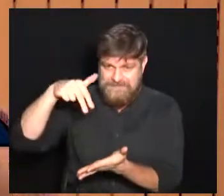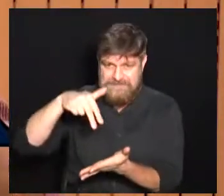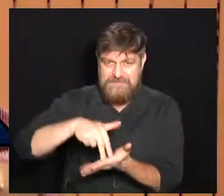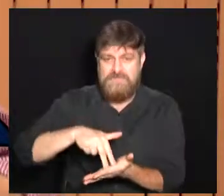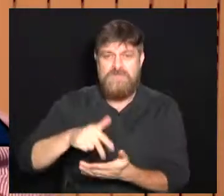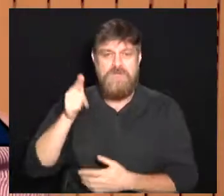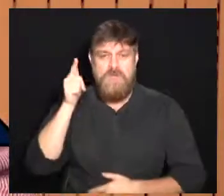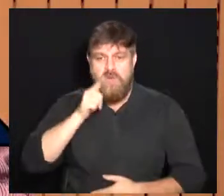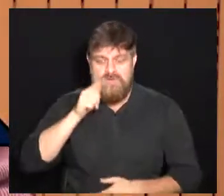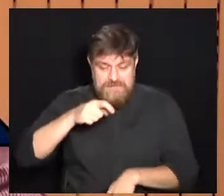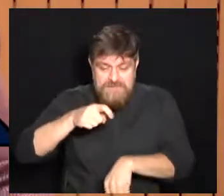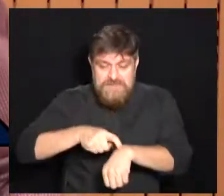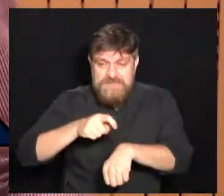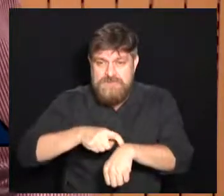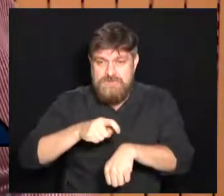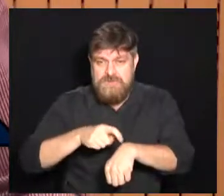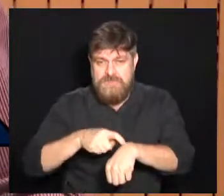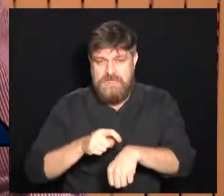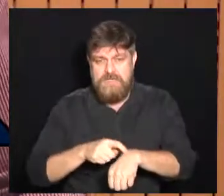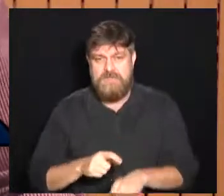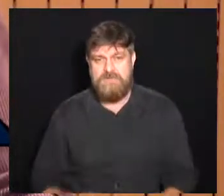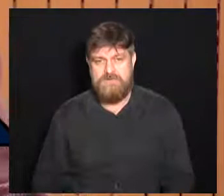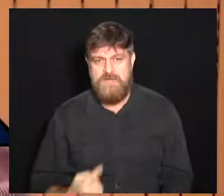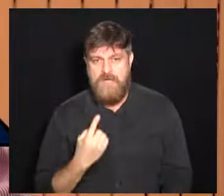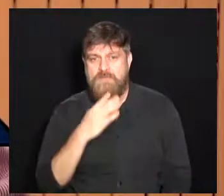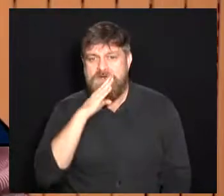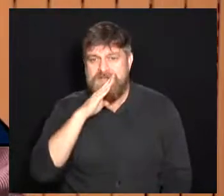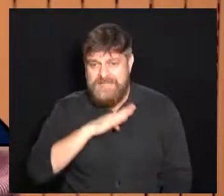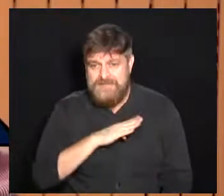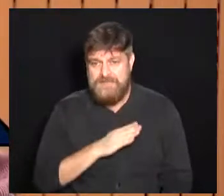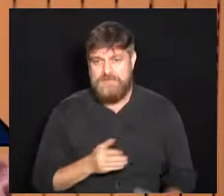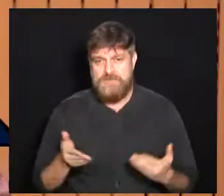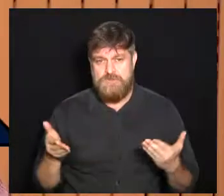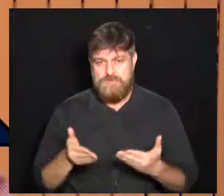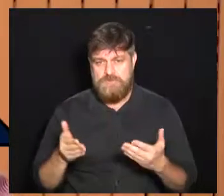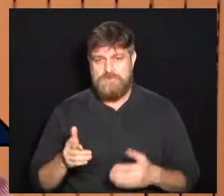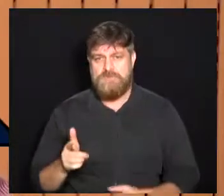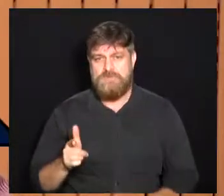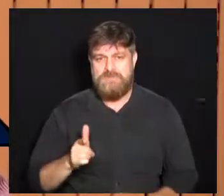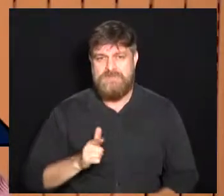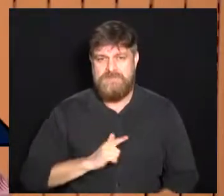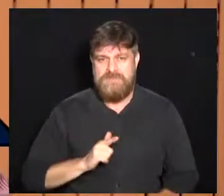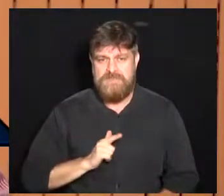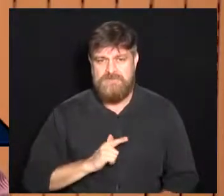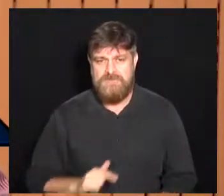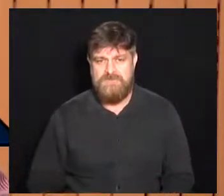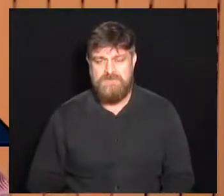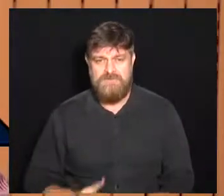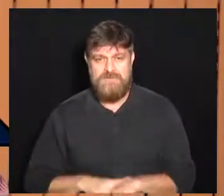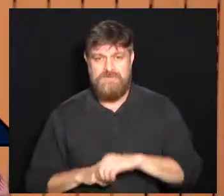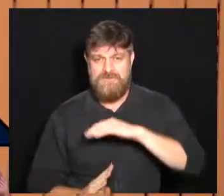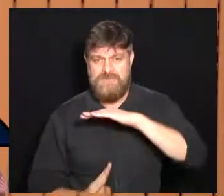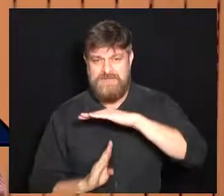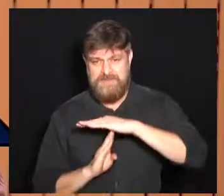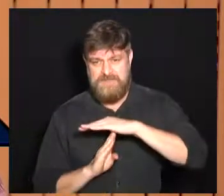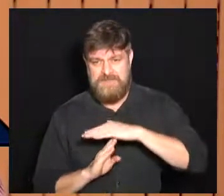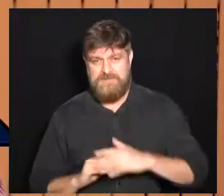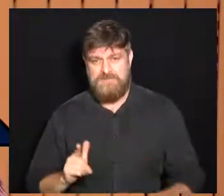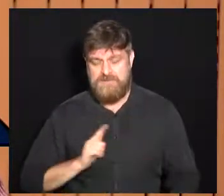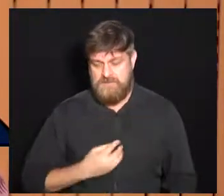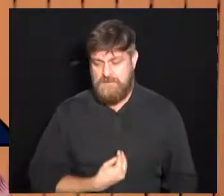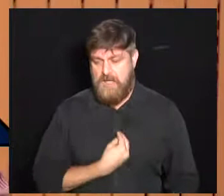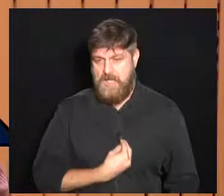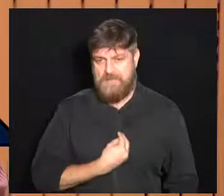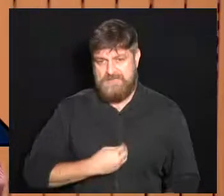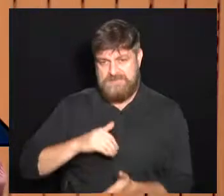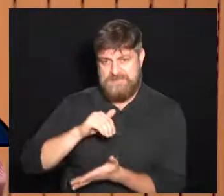encaixar esse horário a partir de 1h do dia de hoje. E nós temos, portanto, um tempo limitado com a presença da